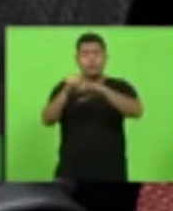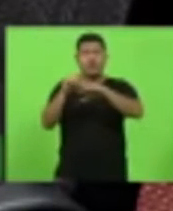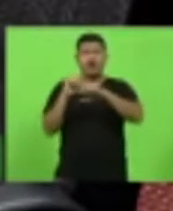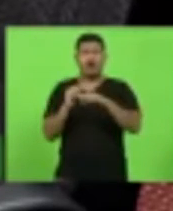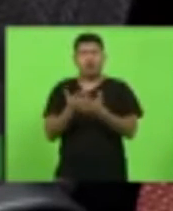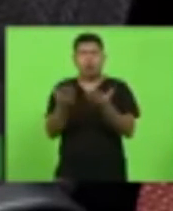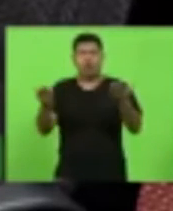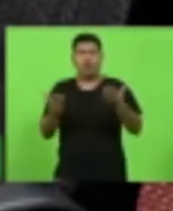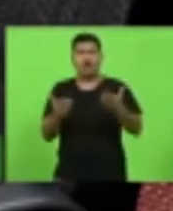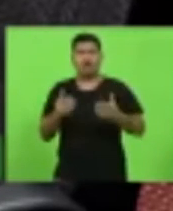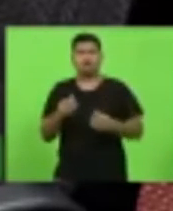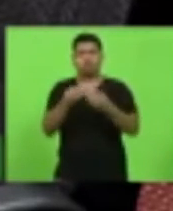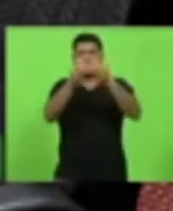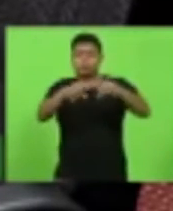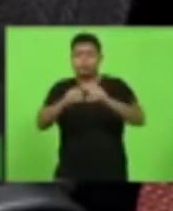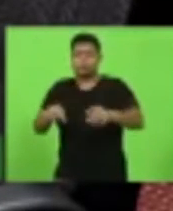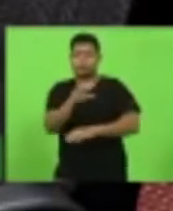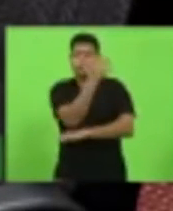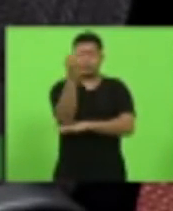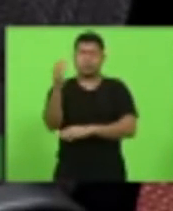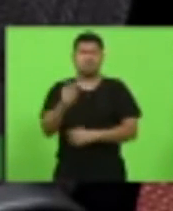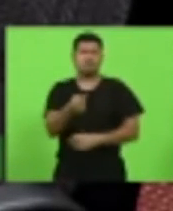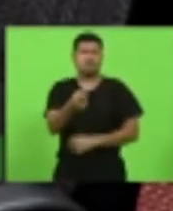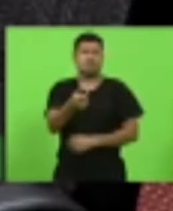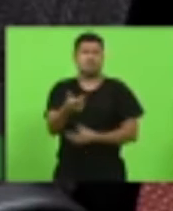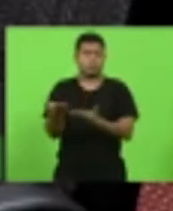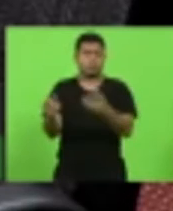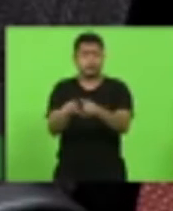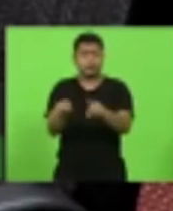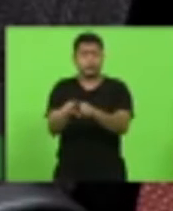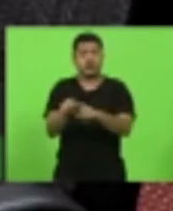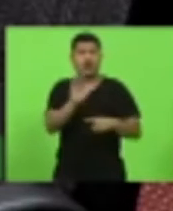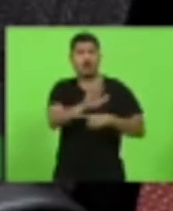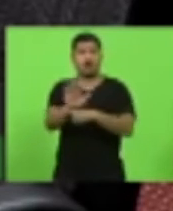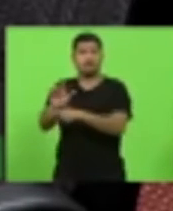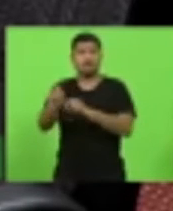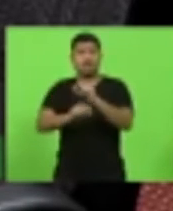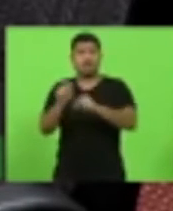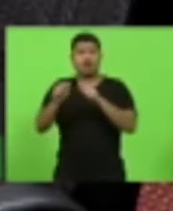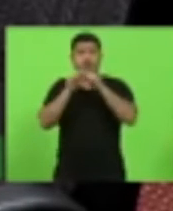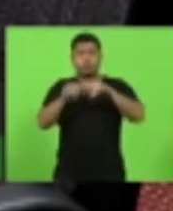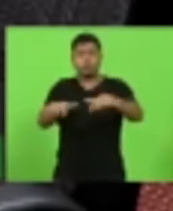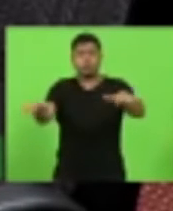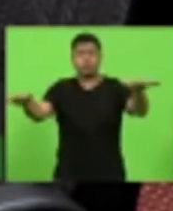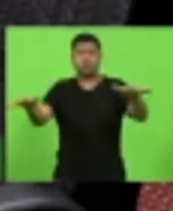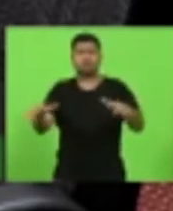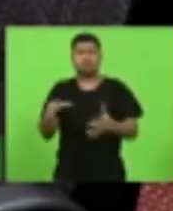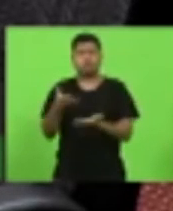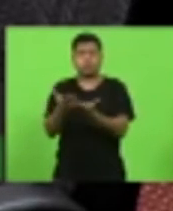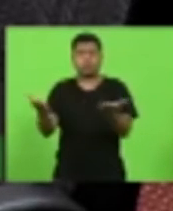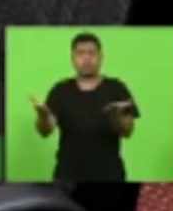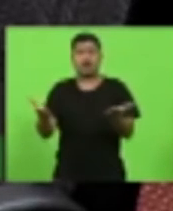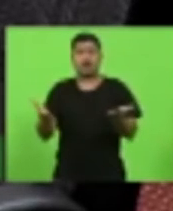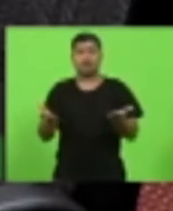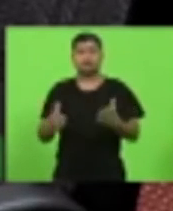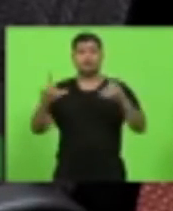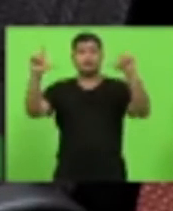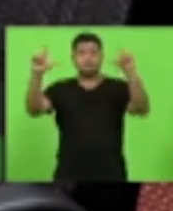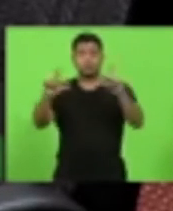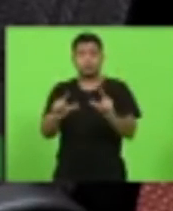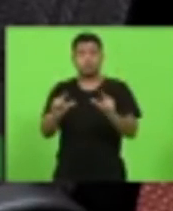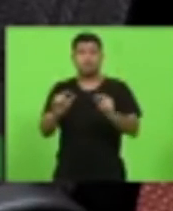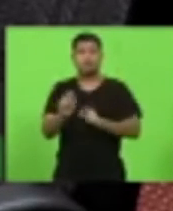também contribui para a diversificação da matriz energética nacional e significa a diminuição